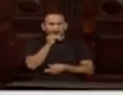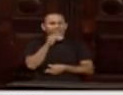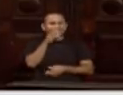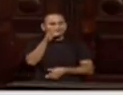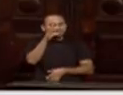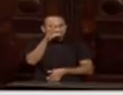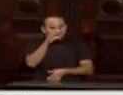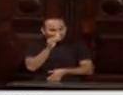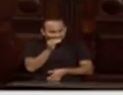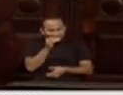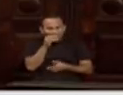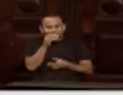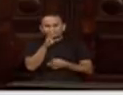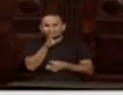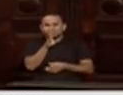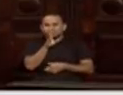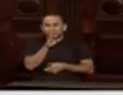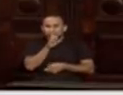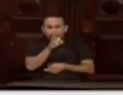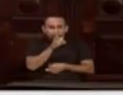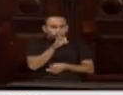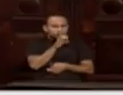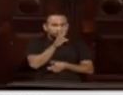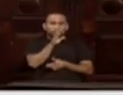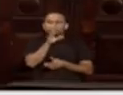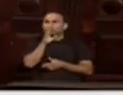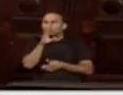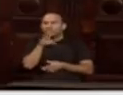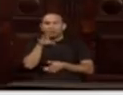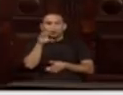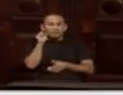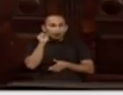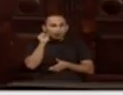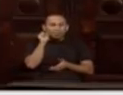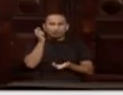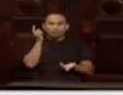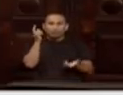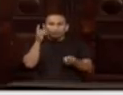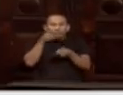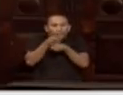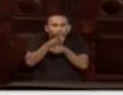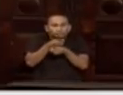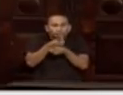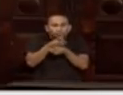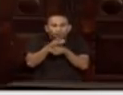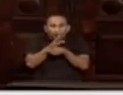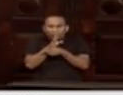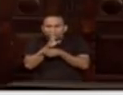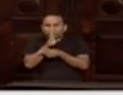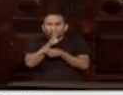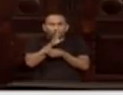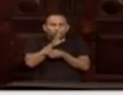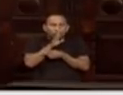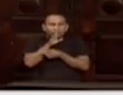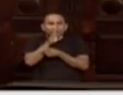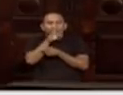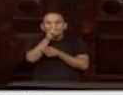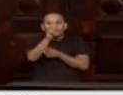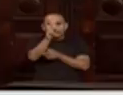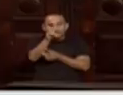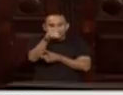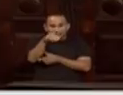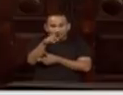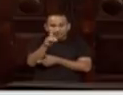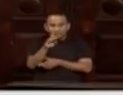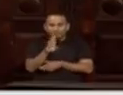silêncio que se escuta é um incômodo silêncio que se escuta da base o pmdb deveria estar